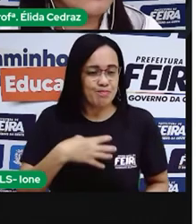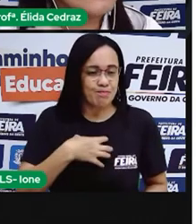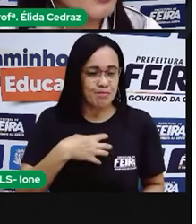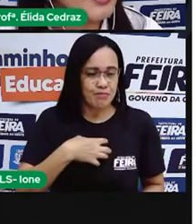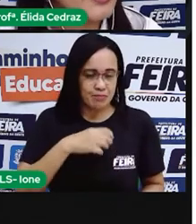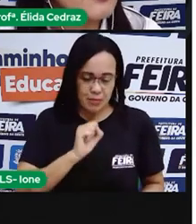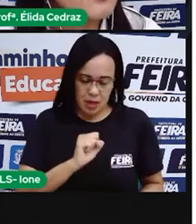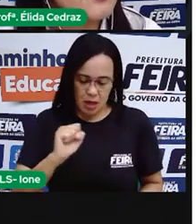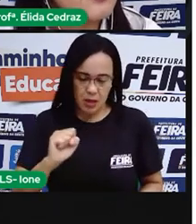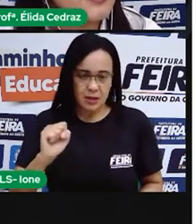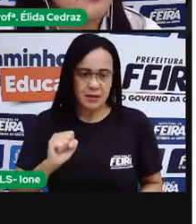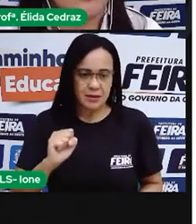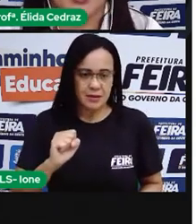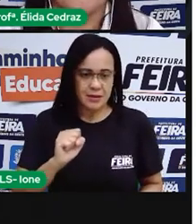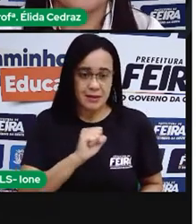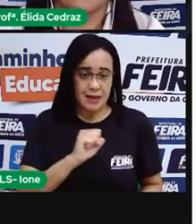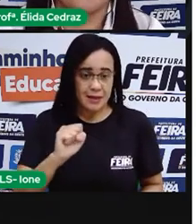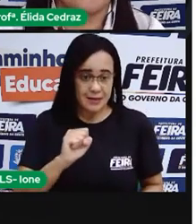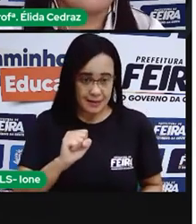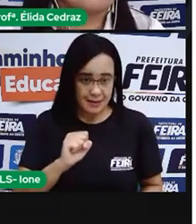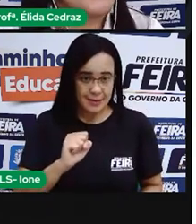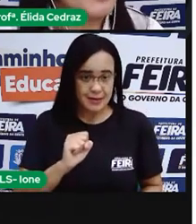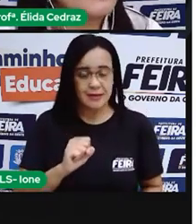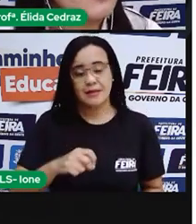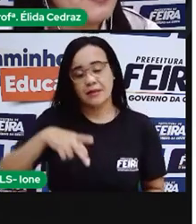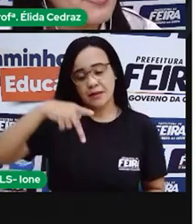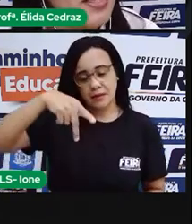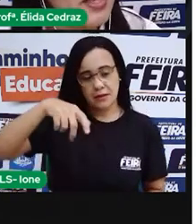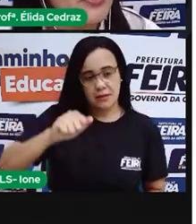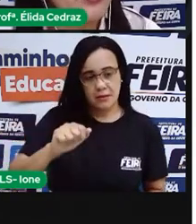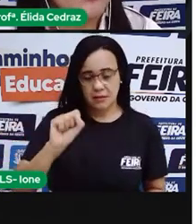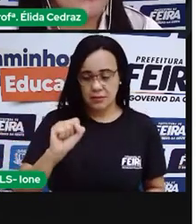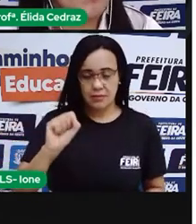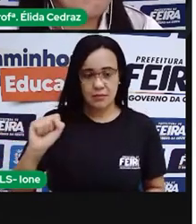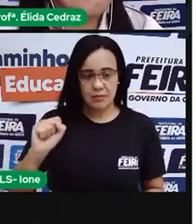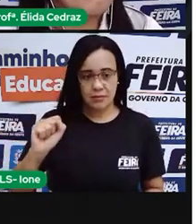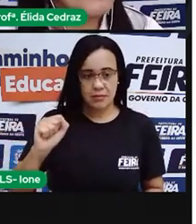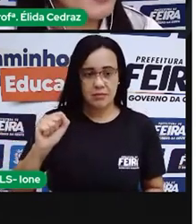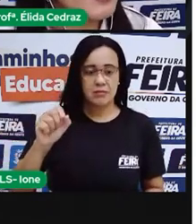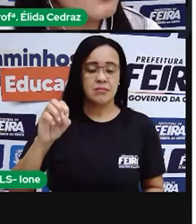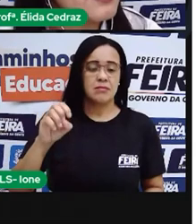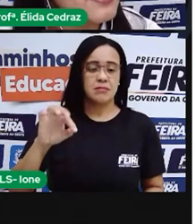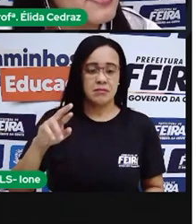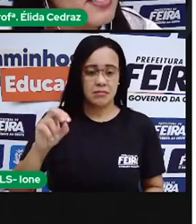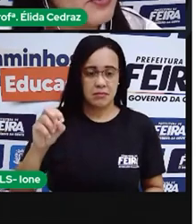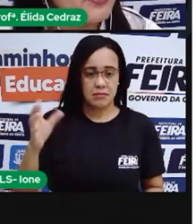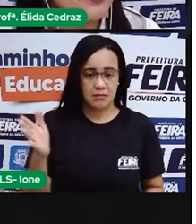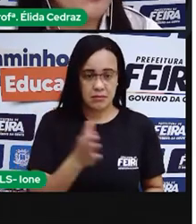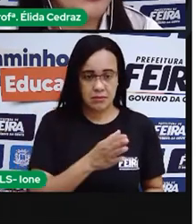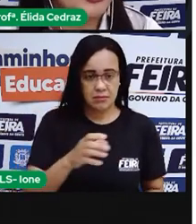Ó, assim. Como pássaro, pêssego,